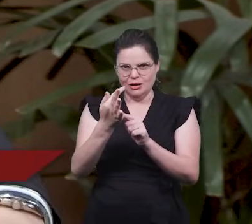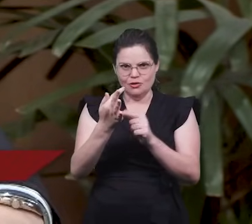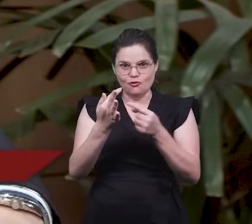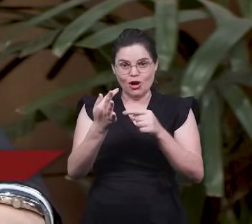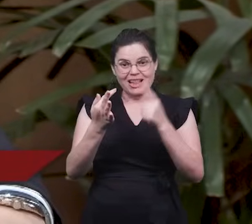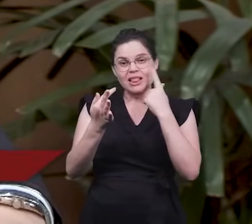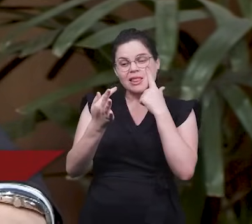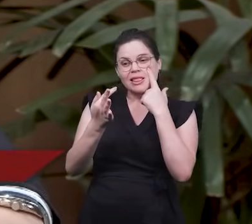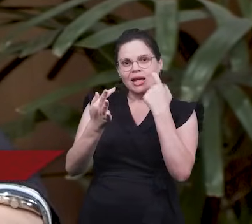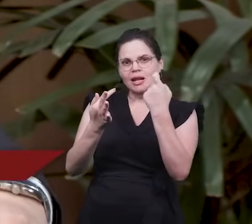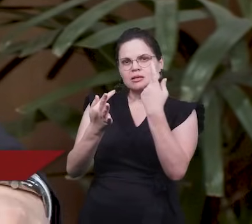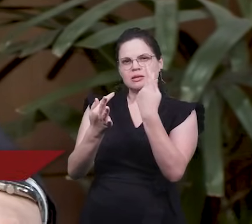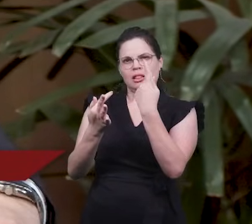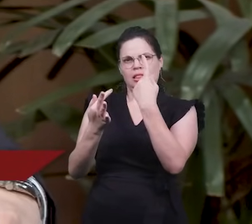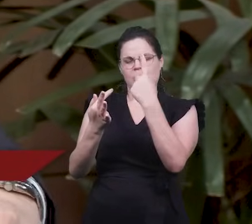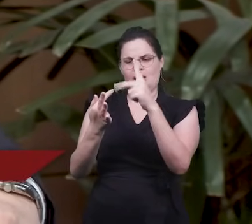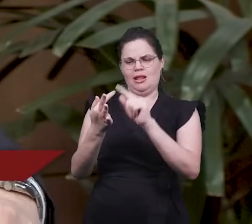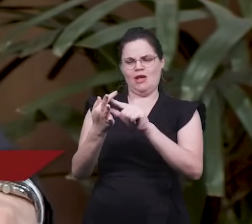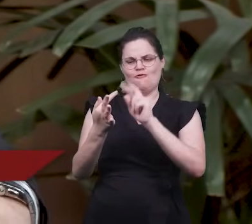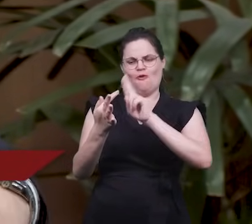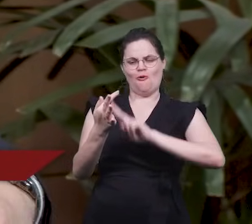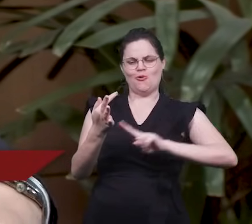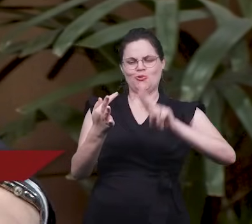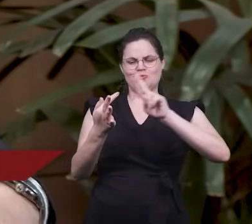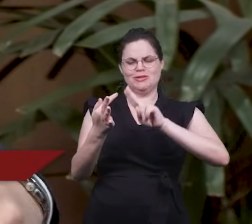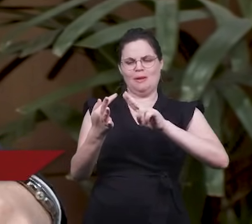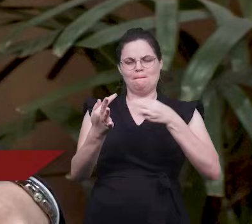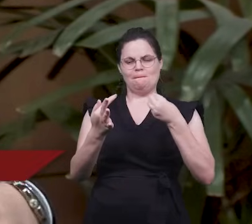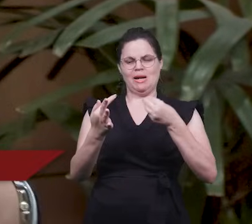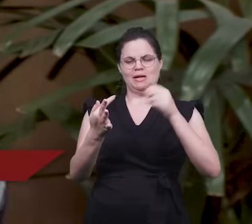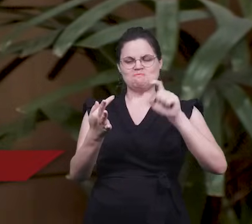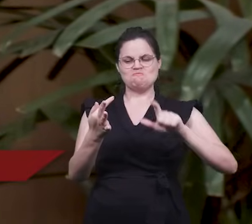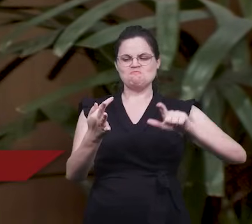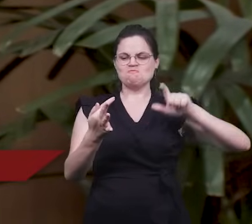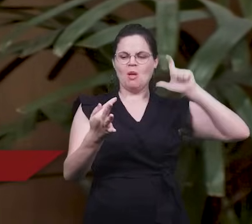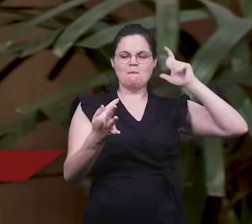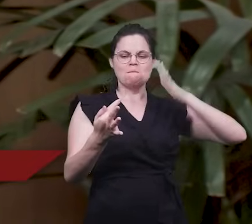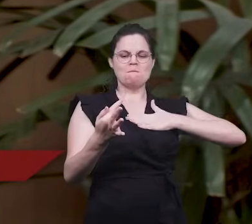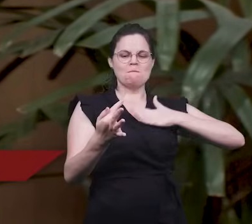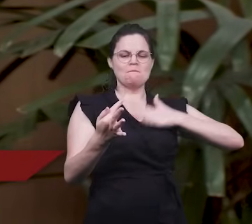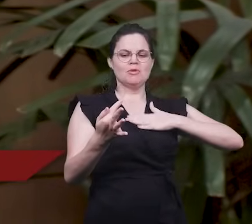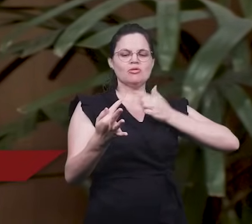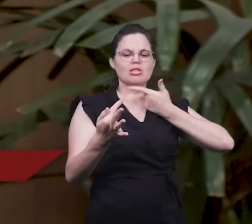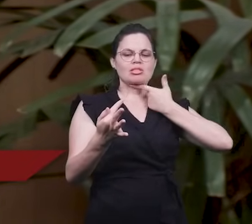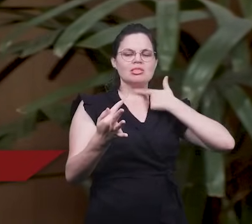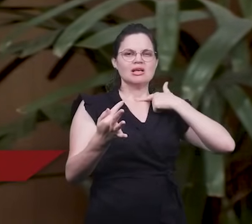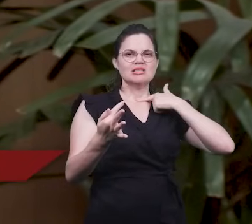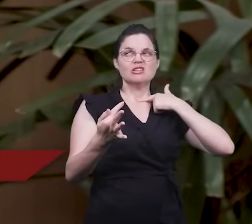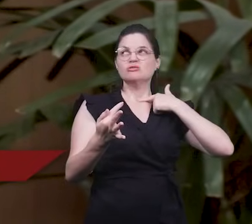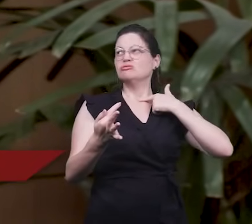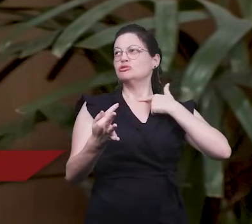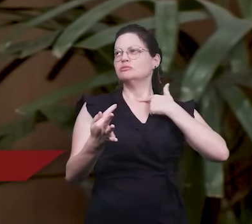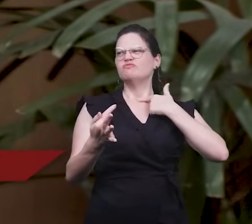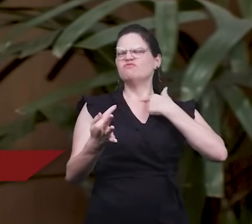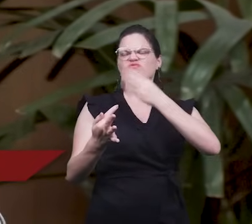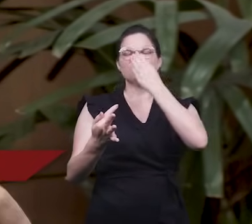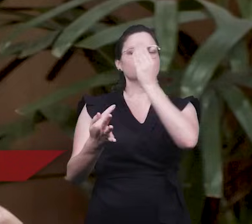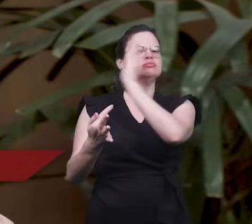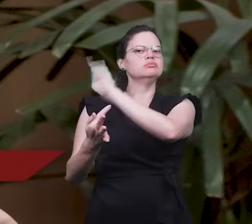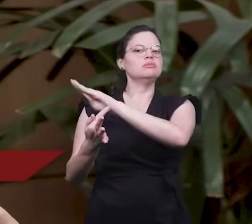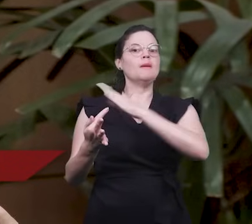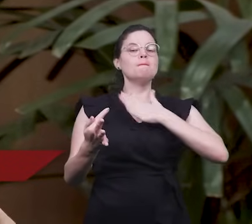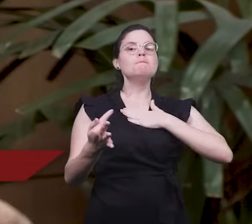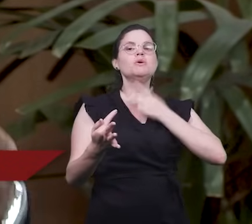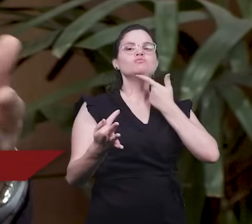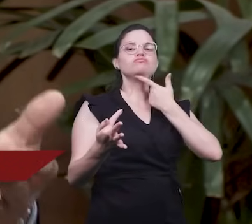lugar para que nascesse algo que ele queria, não que o Senhor queria. A diferença